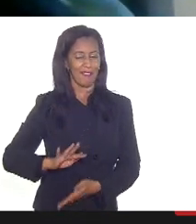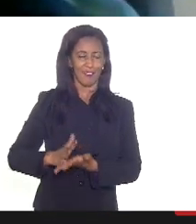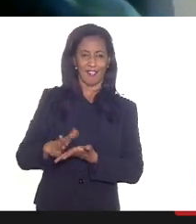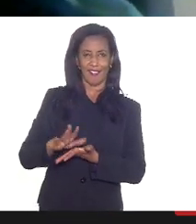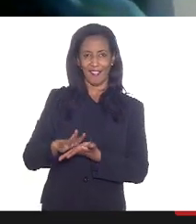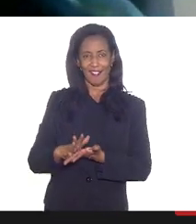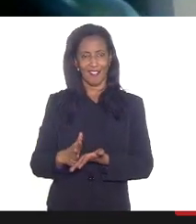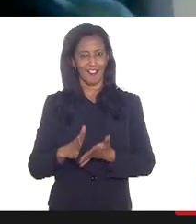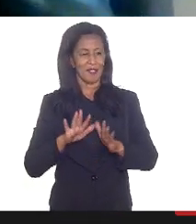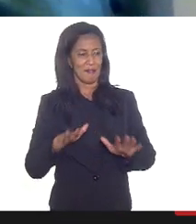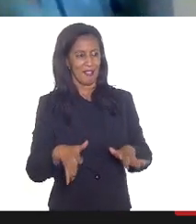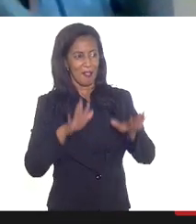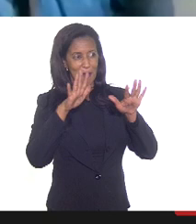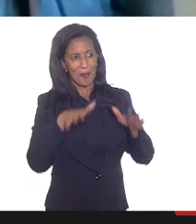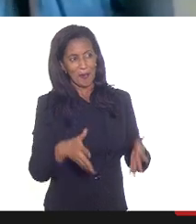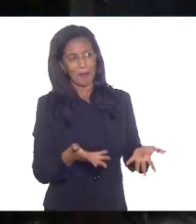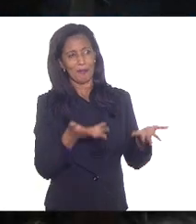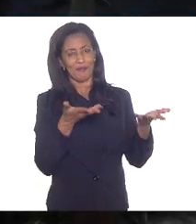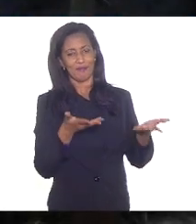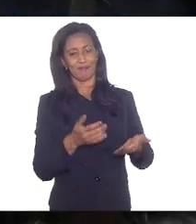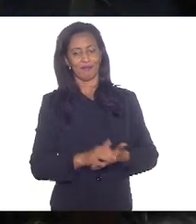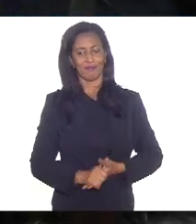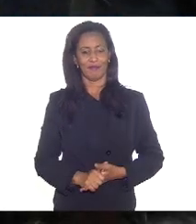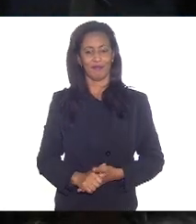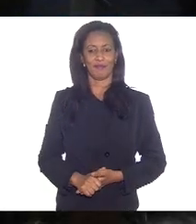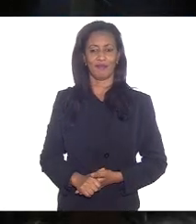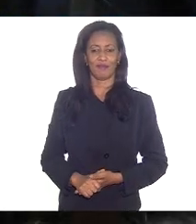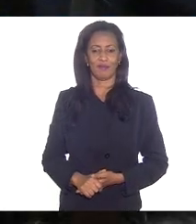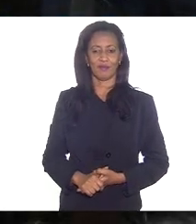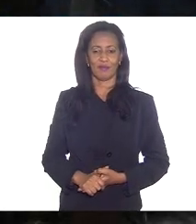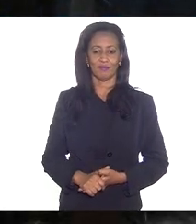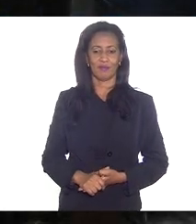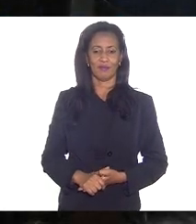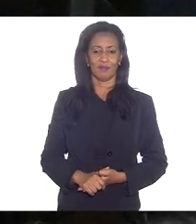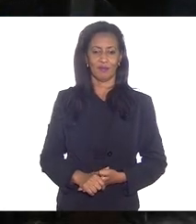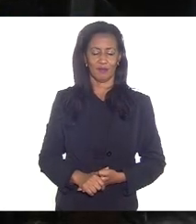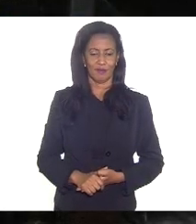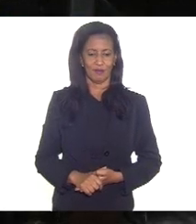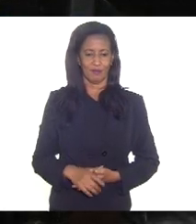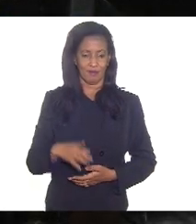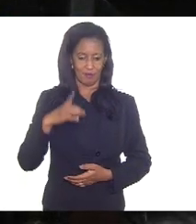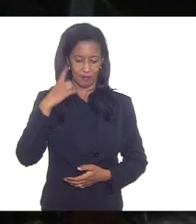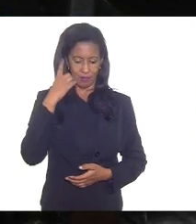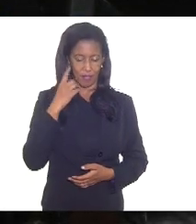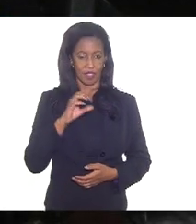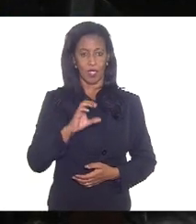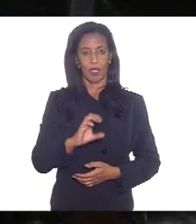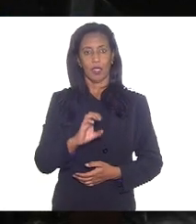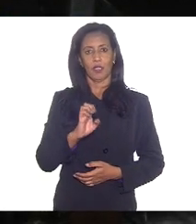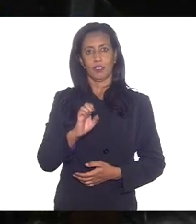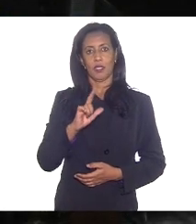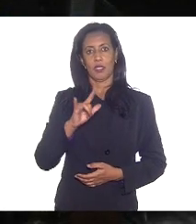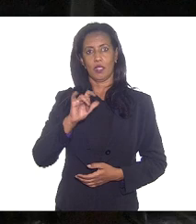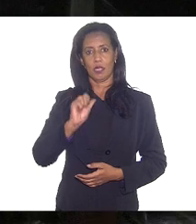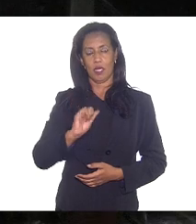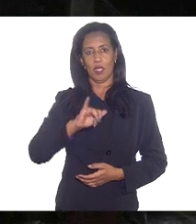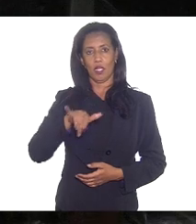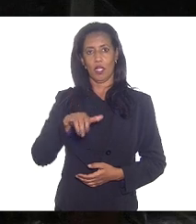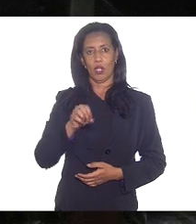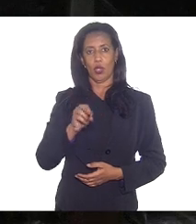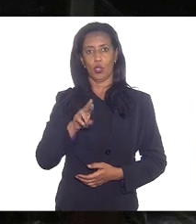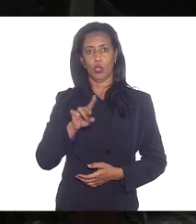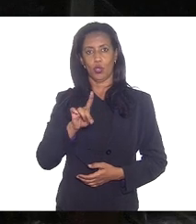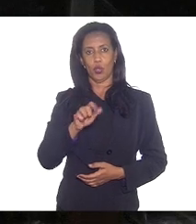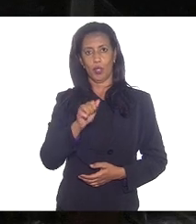para homenagear os que estão conosco. Muito bem. Nelson Fazenda. Deputada Célia Jordão.